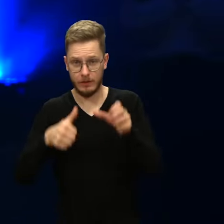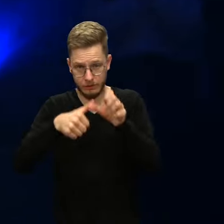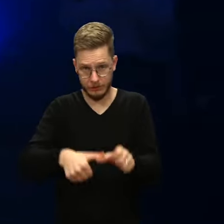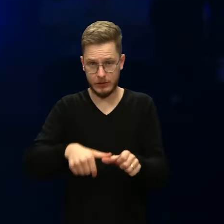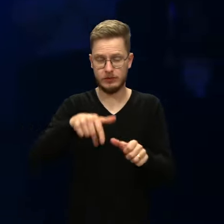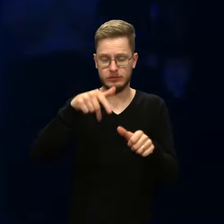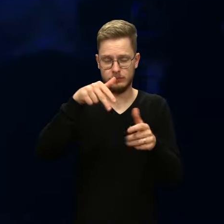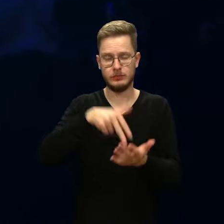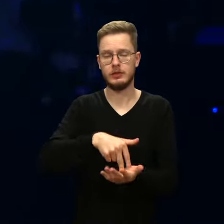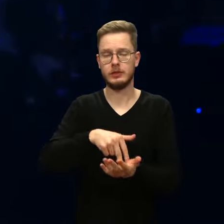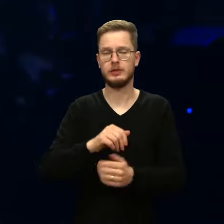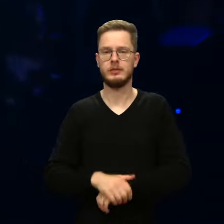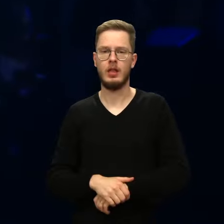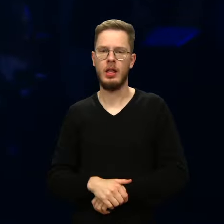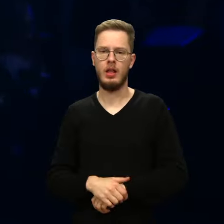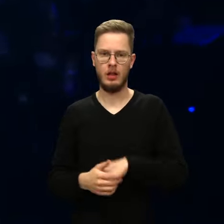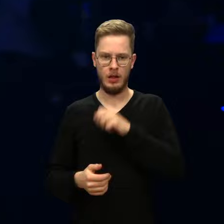lugar.